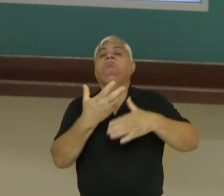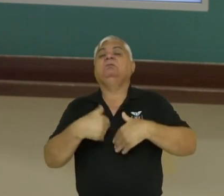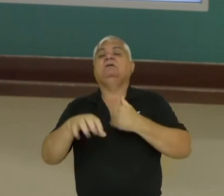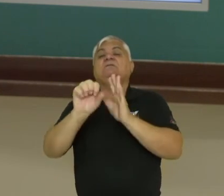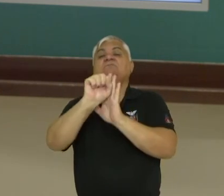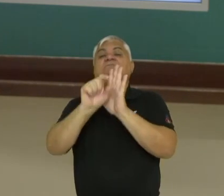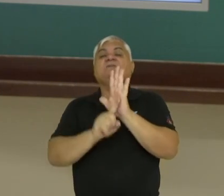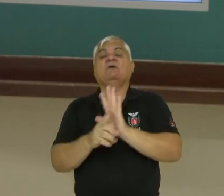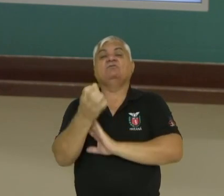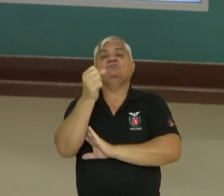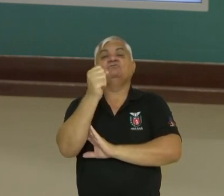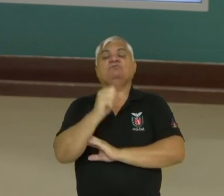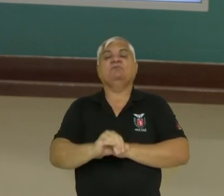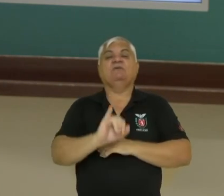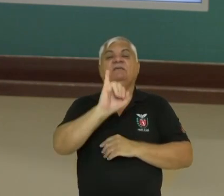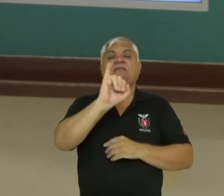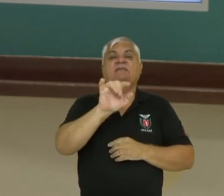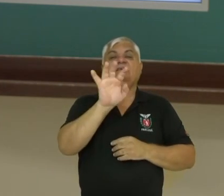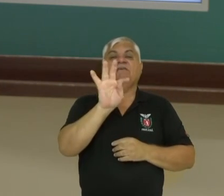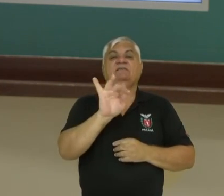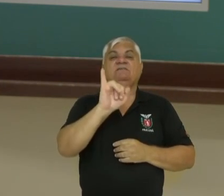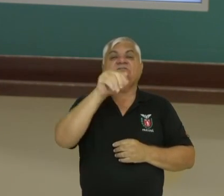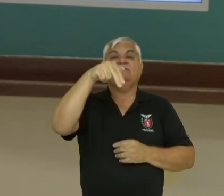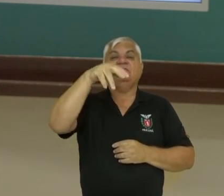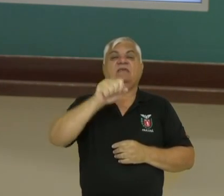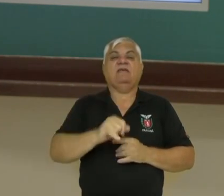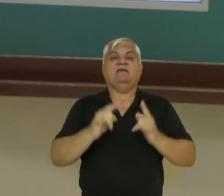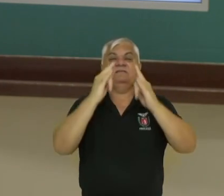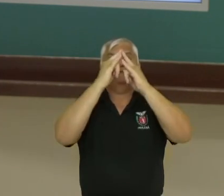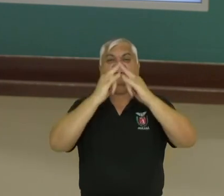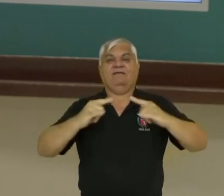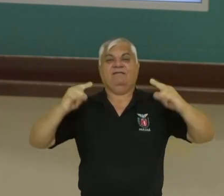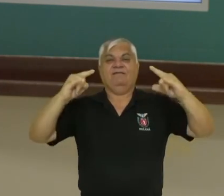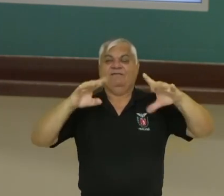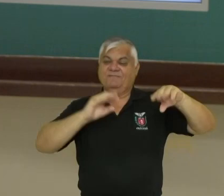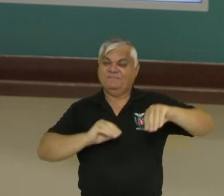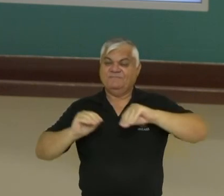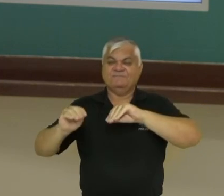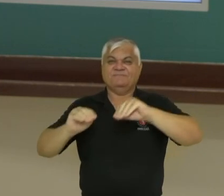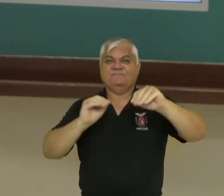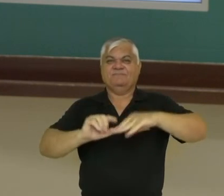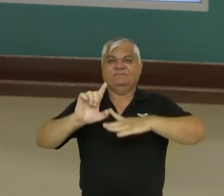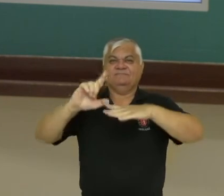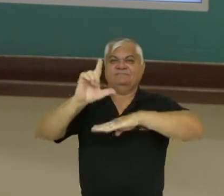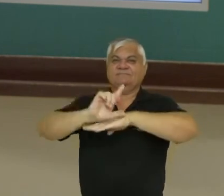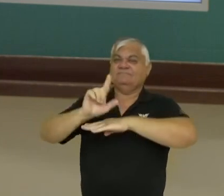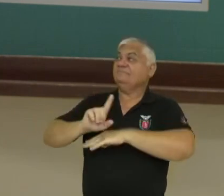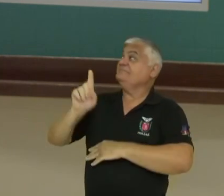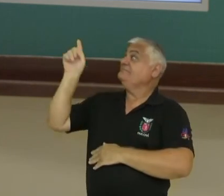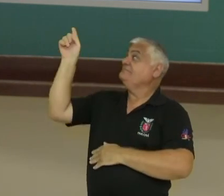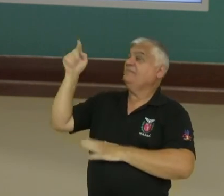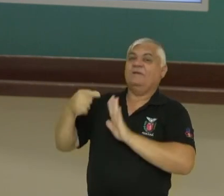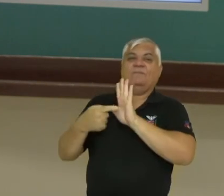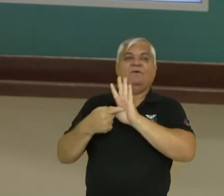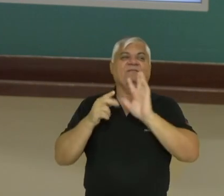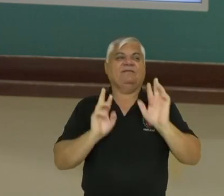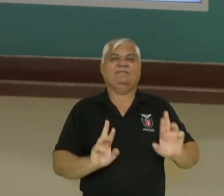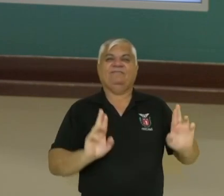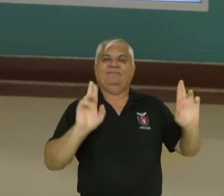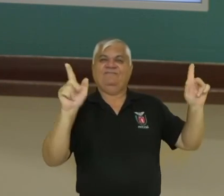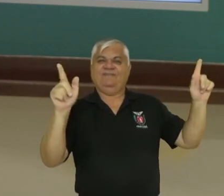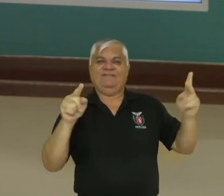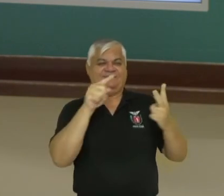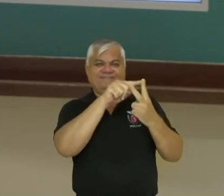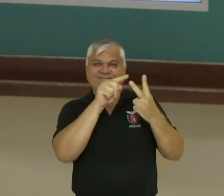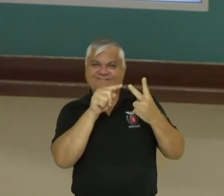a ser itinerante. E aí a gente tem a obra da Rosângela Borges para mostrar pra gente aqui a diferença desses